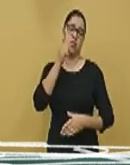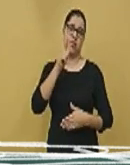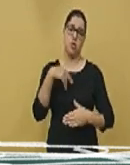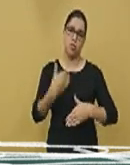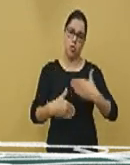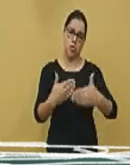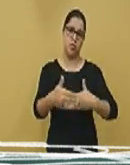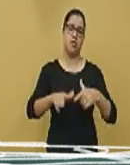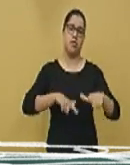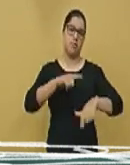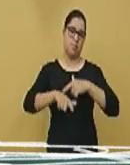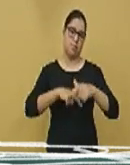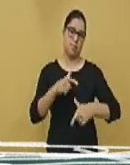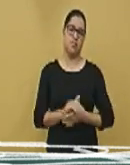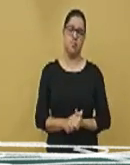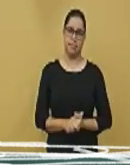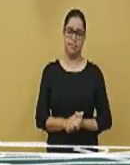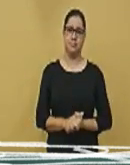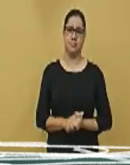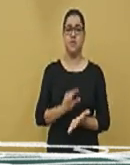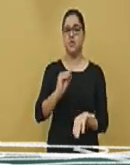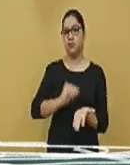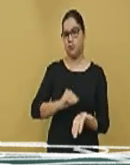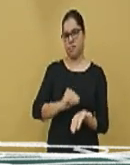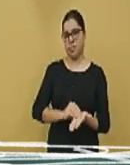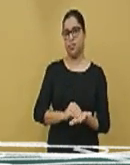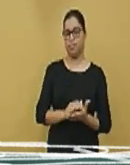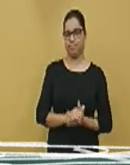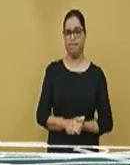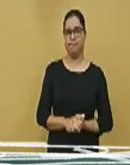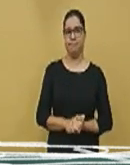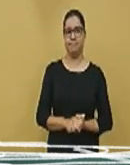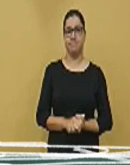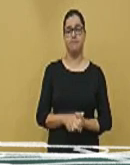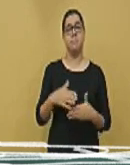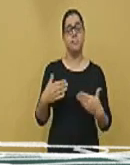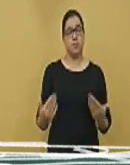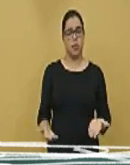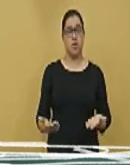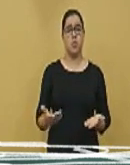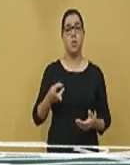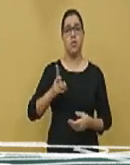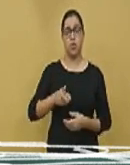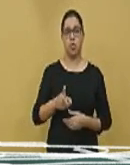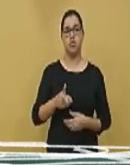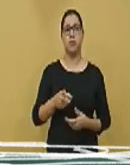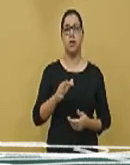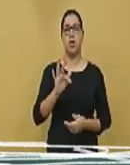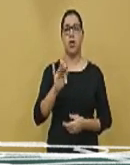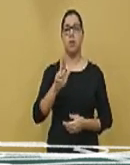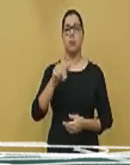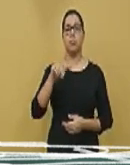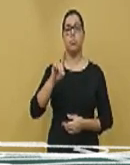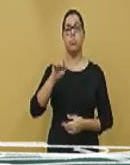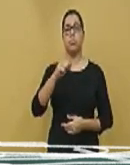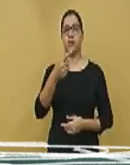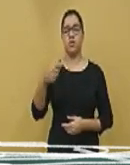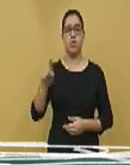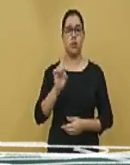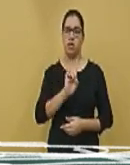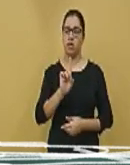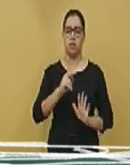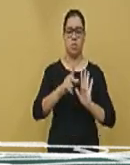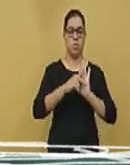Isso explica a minha saída da chefia de gabinete, né? Permaneci na fundação para contribuir não com o